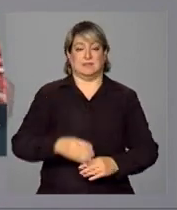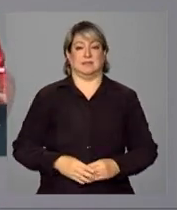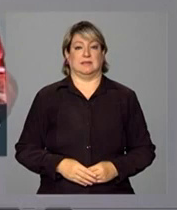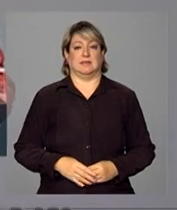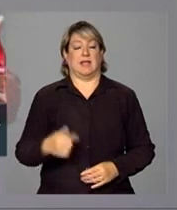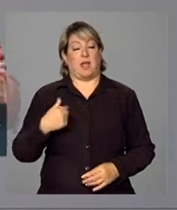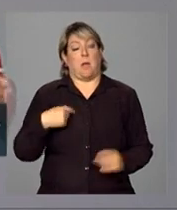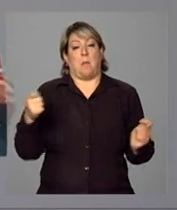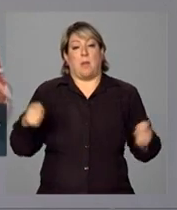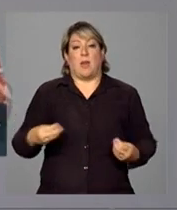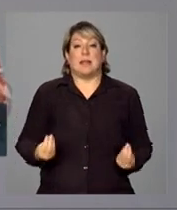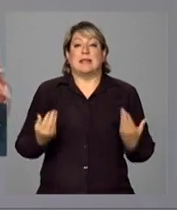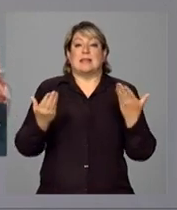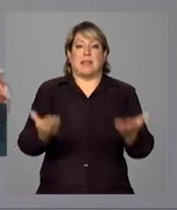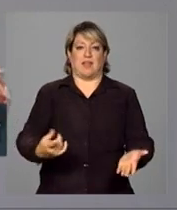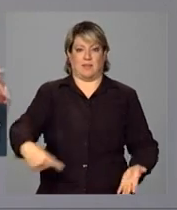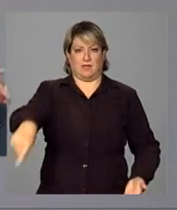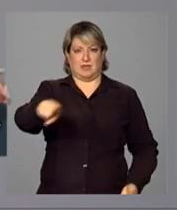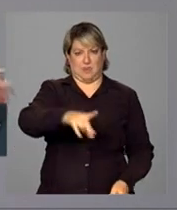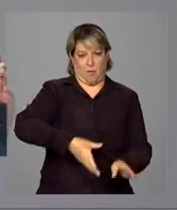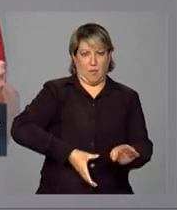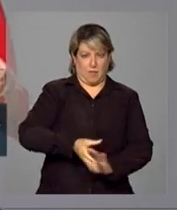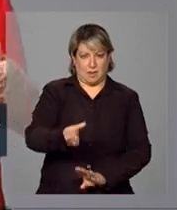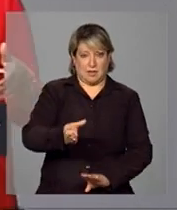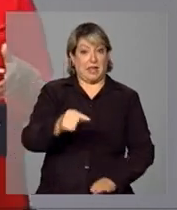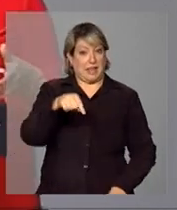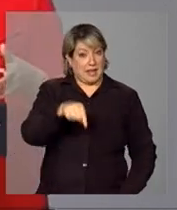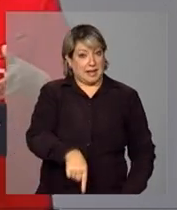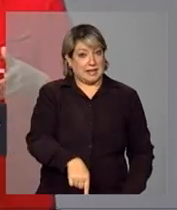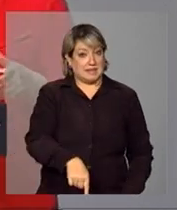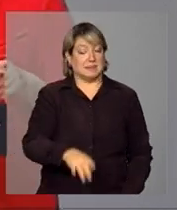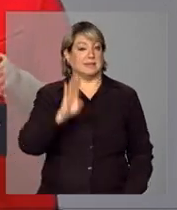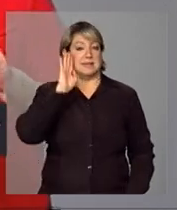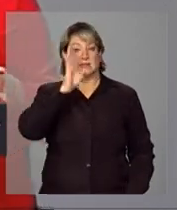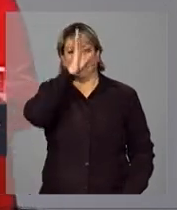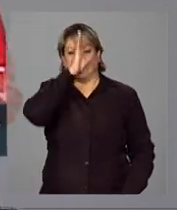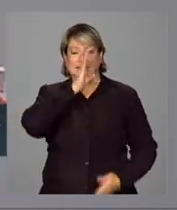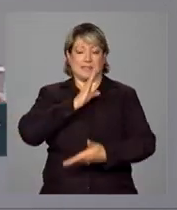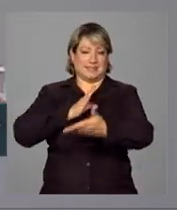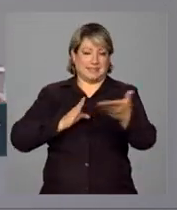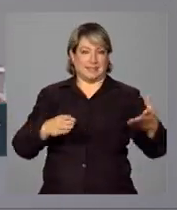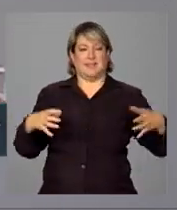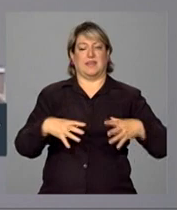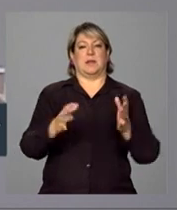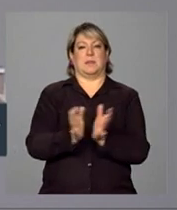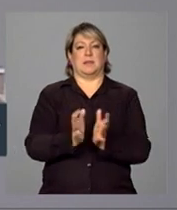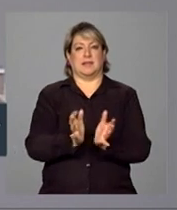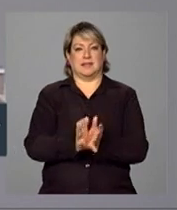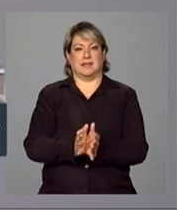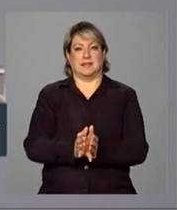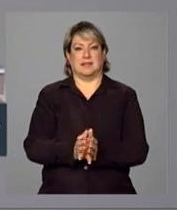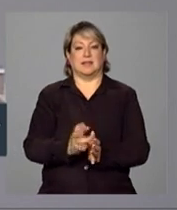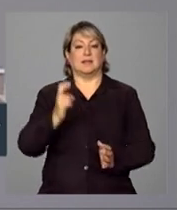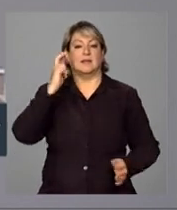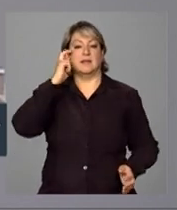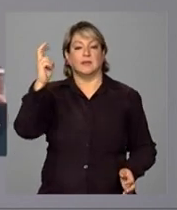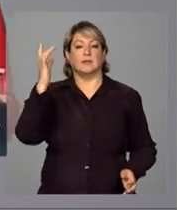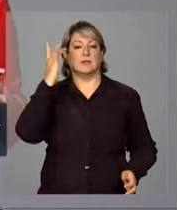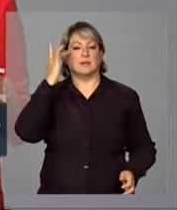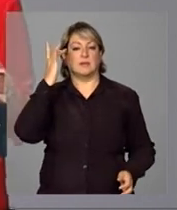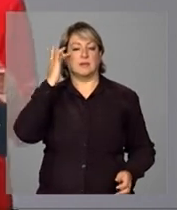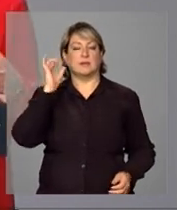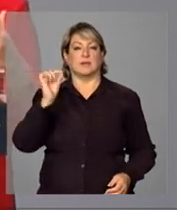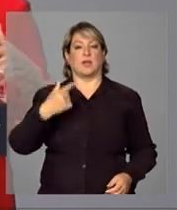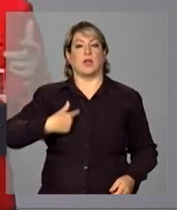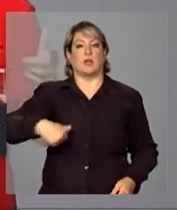que eu poderia dar para vocês, e esse, além de ser gratuito, faz parte da sabedoria